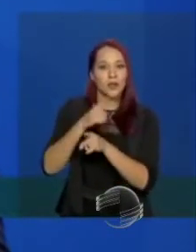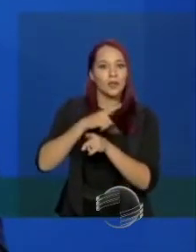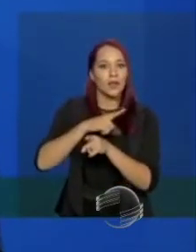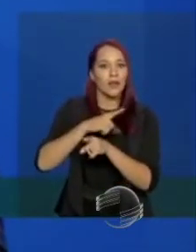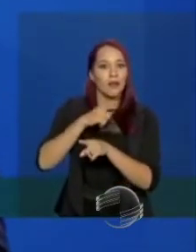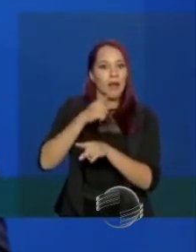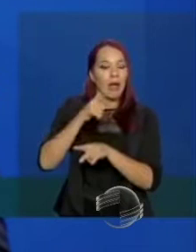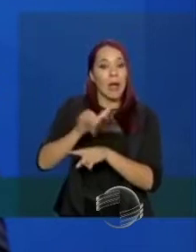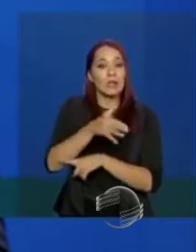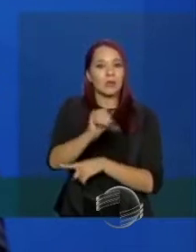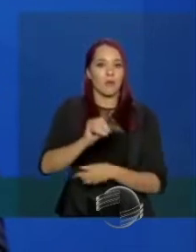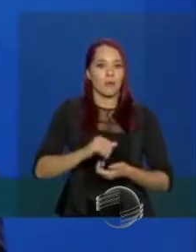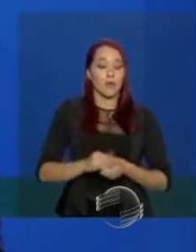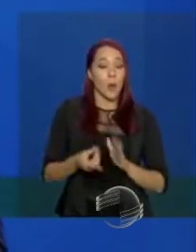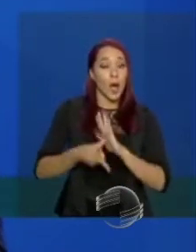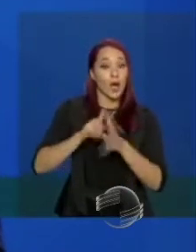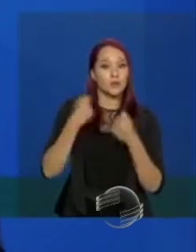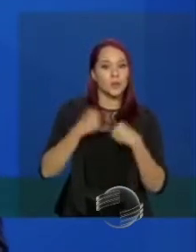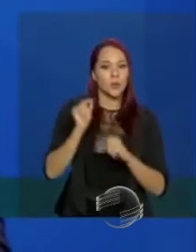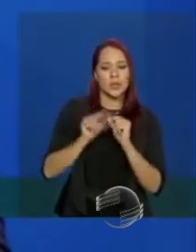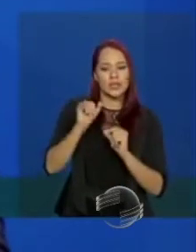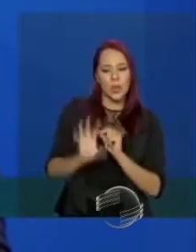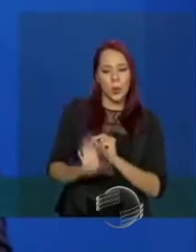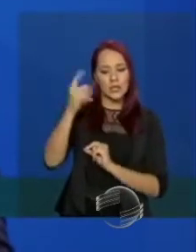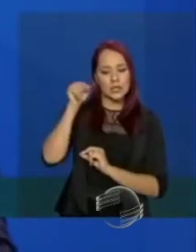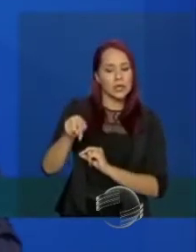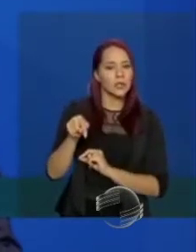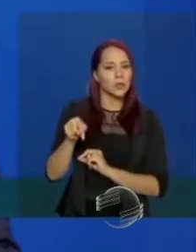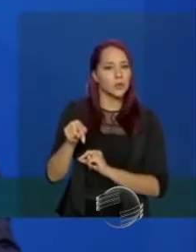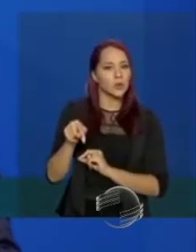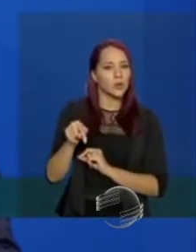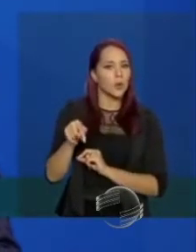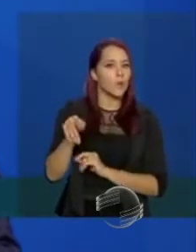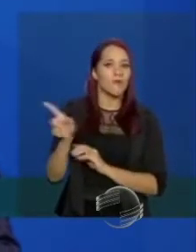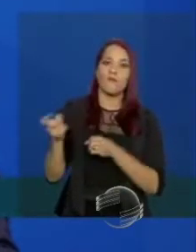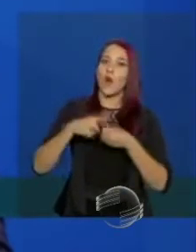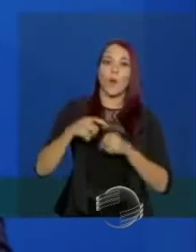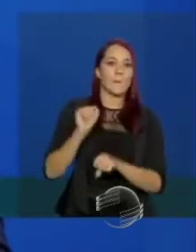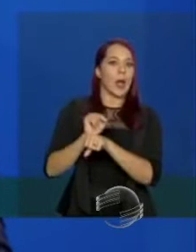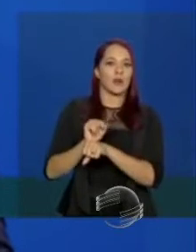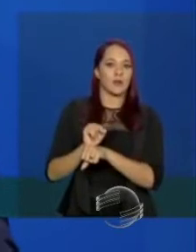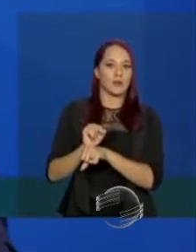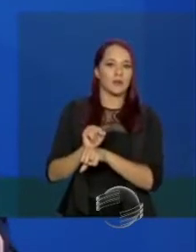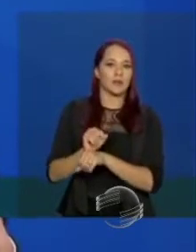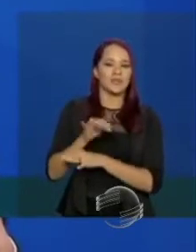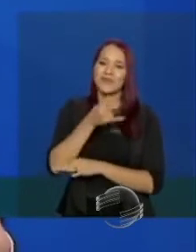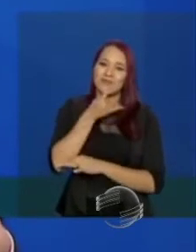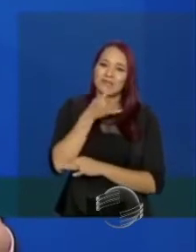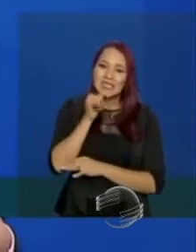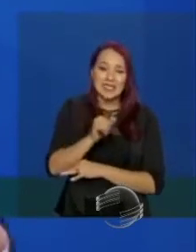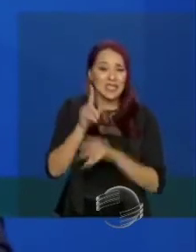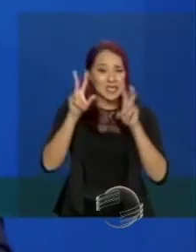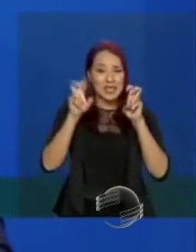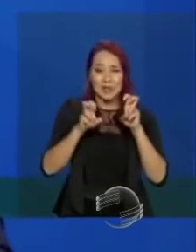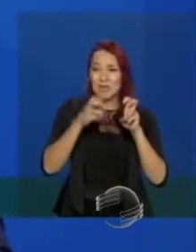a gente vai ter dentro dessa diretriz é, se acontecer isso aqui, recua. Infelizmente, quando você não domina um assunto,